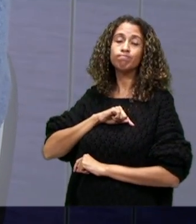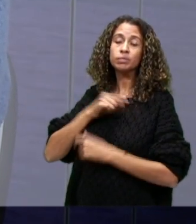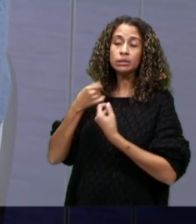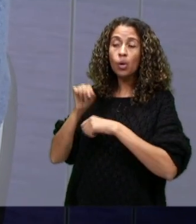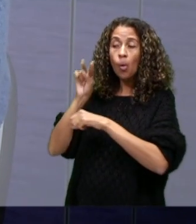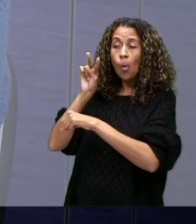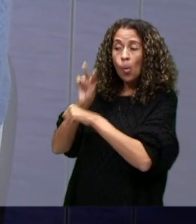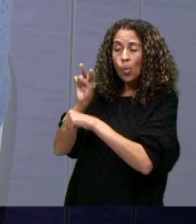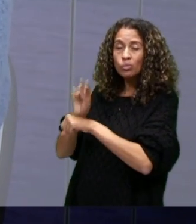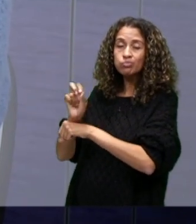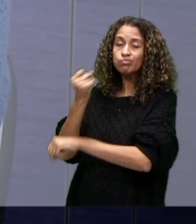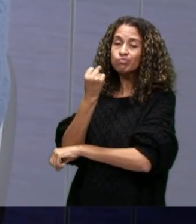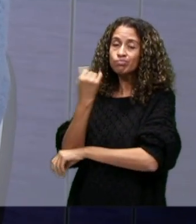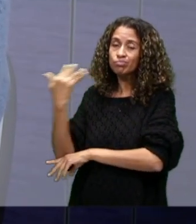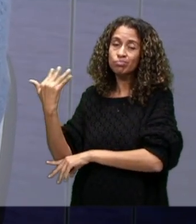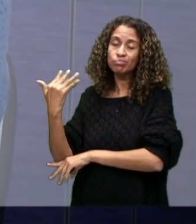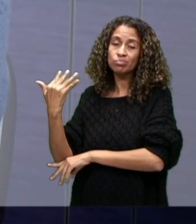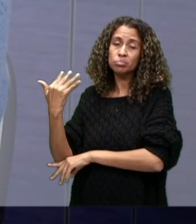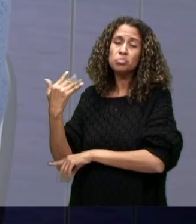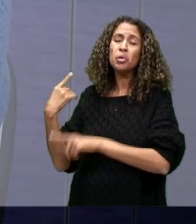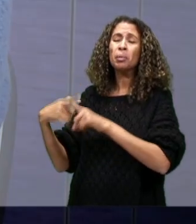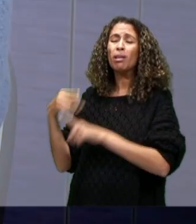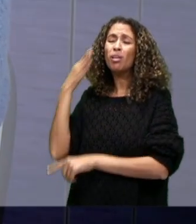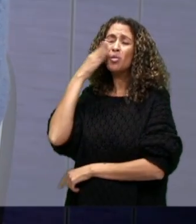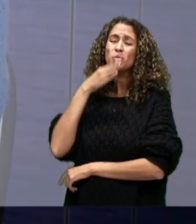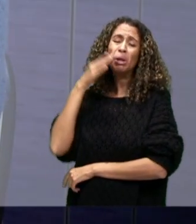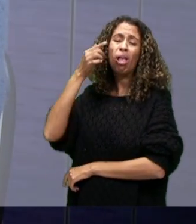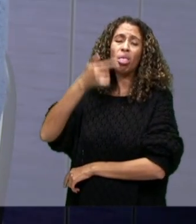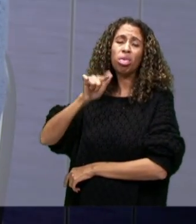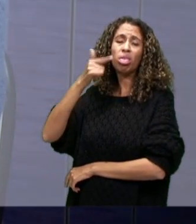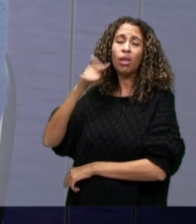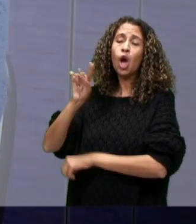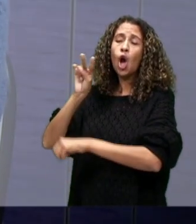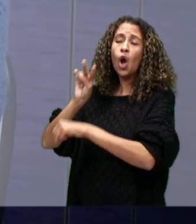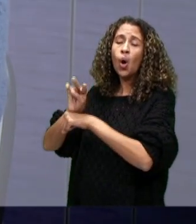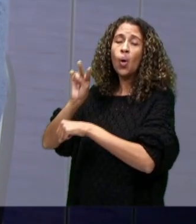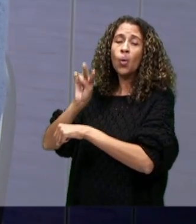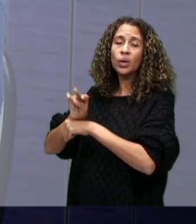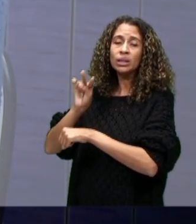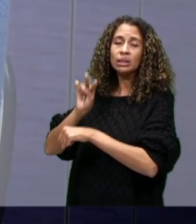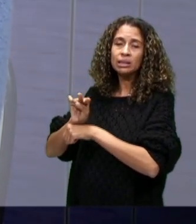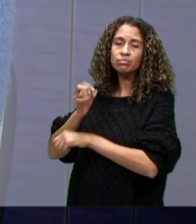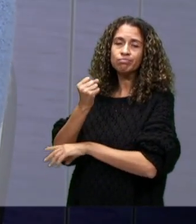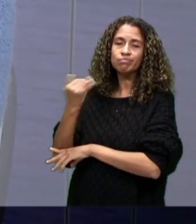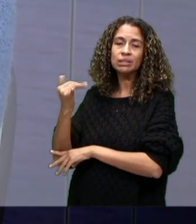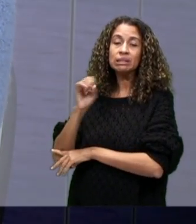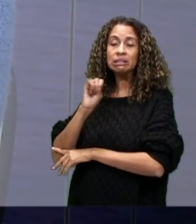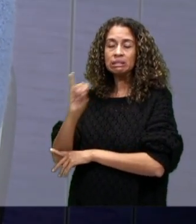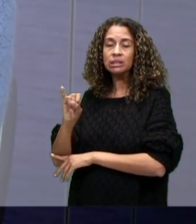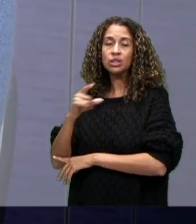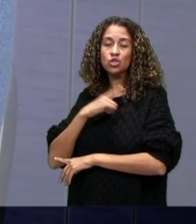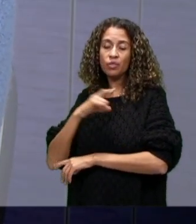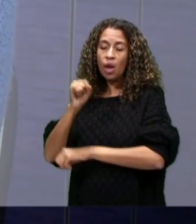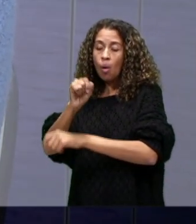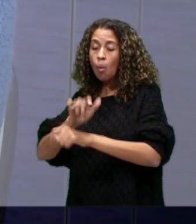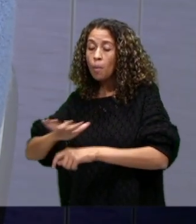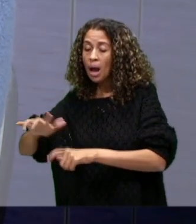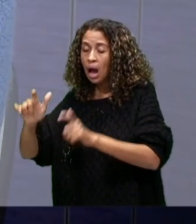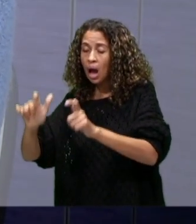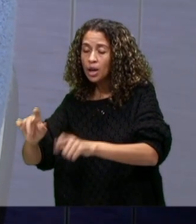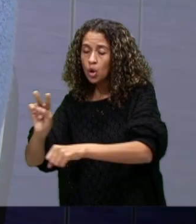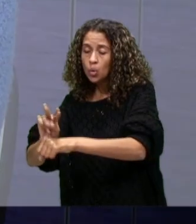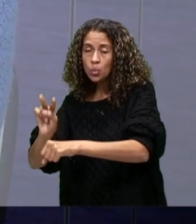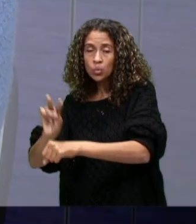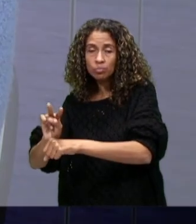o ambiente. A gente tem um discurso muito recorrente, né, que preservar, se a gente fizer uma área de